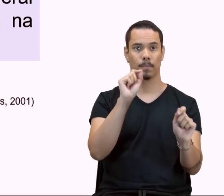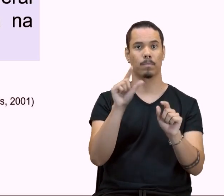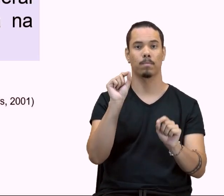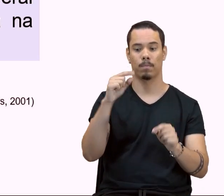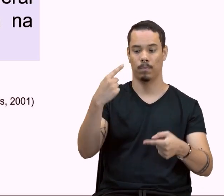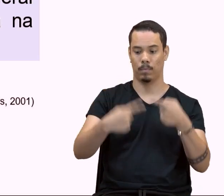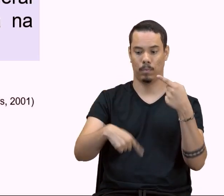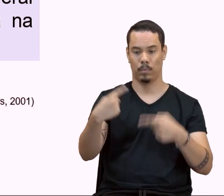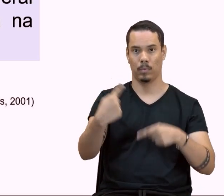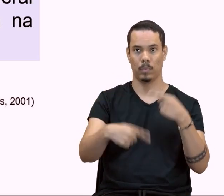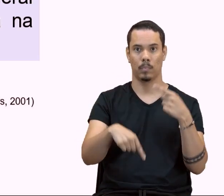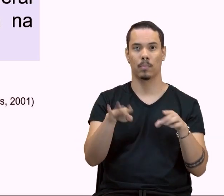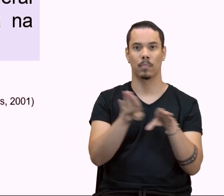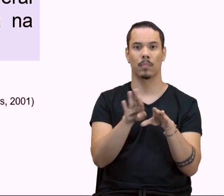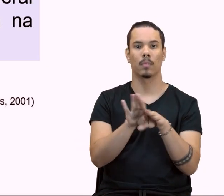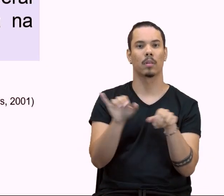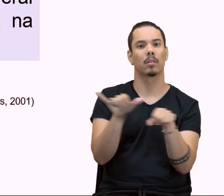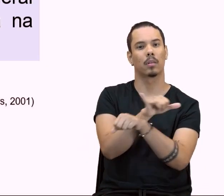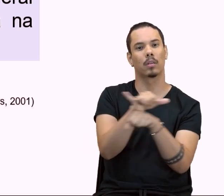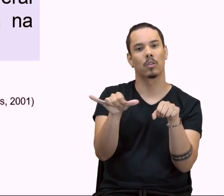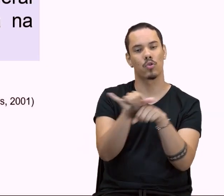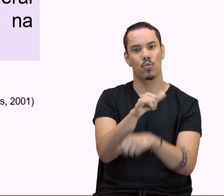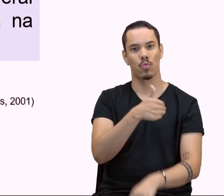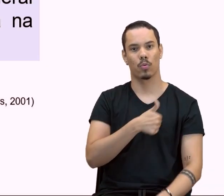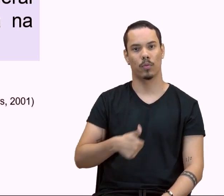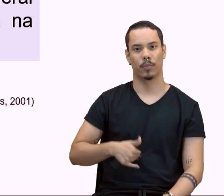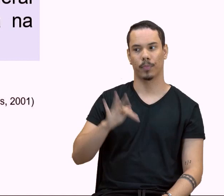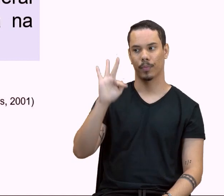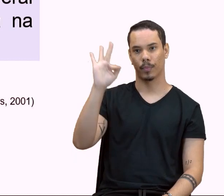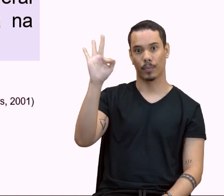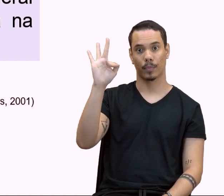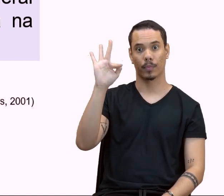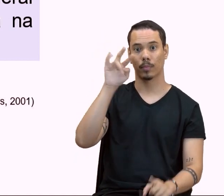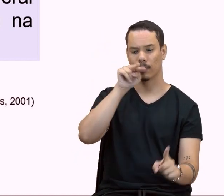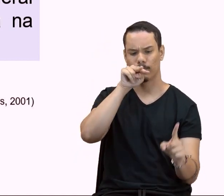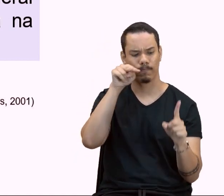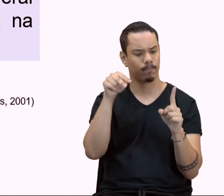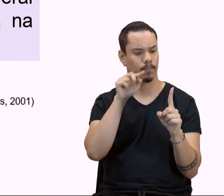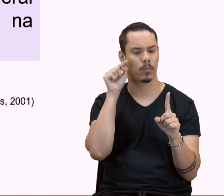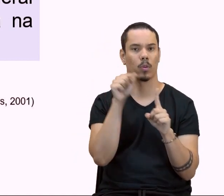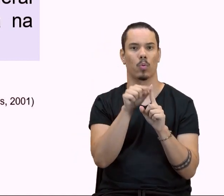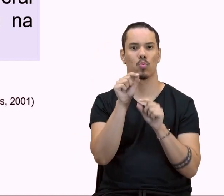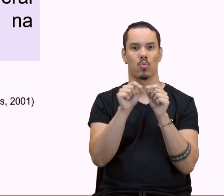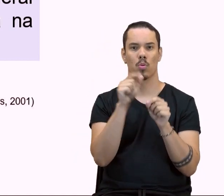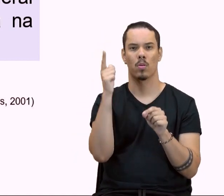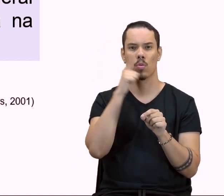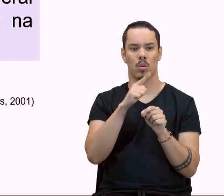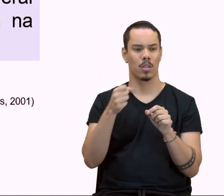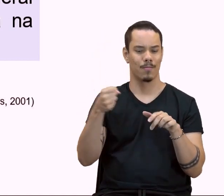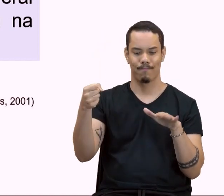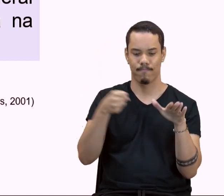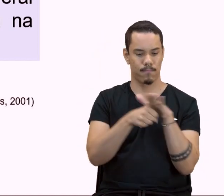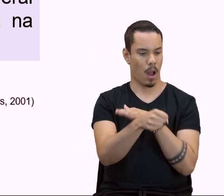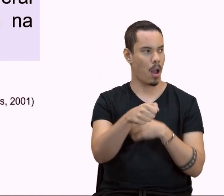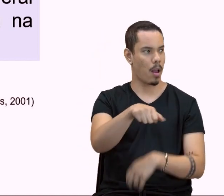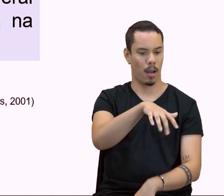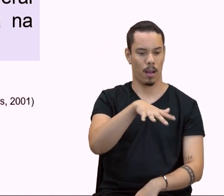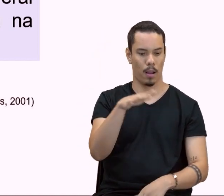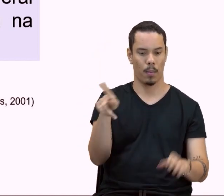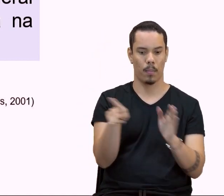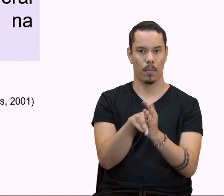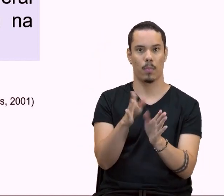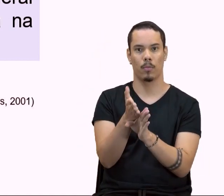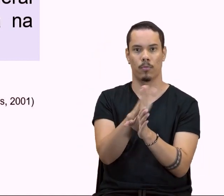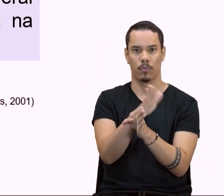políticas e estratégia do governo federal, visando a ocupação das áreas de fronteiras